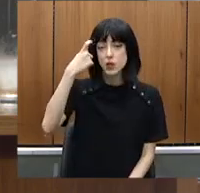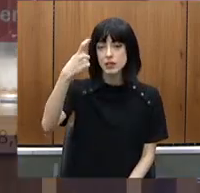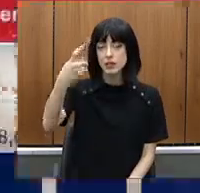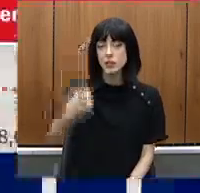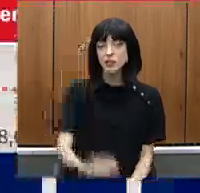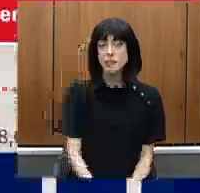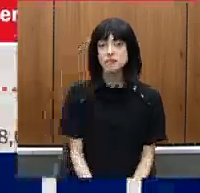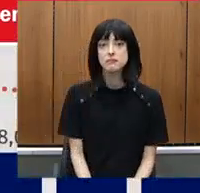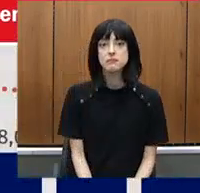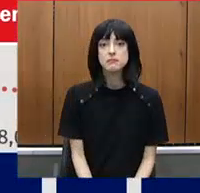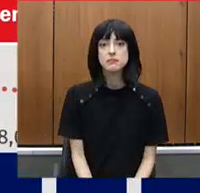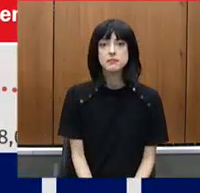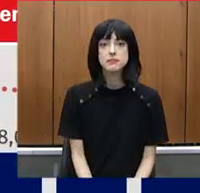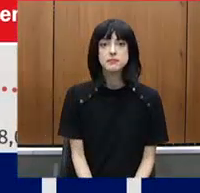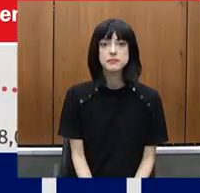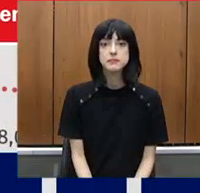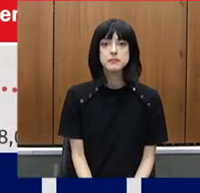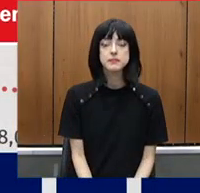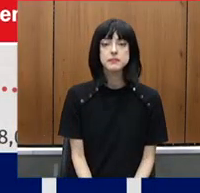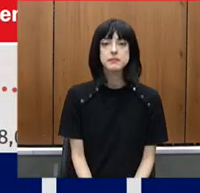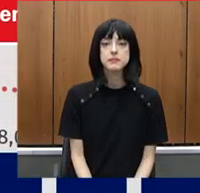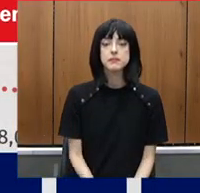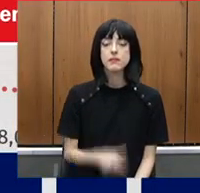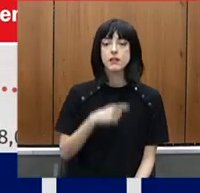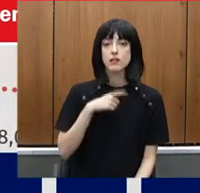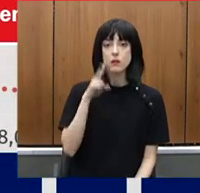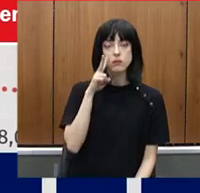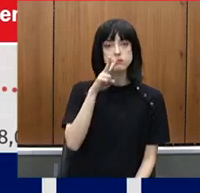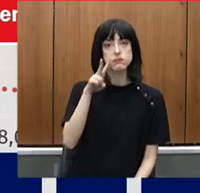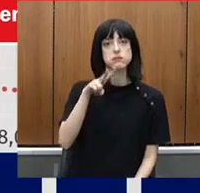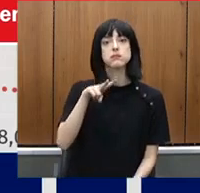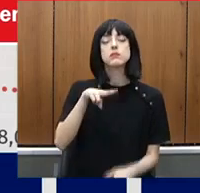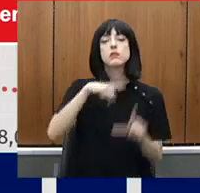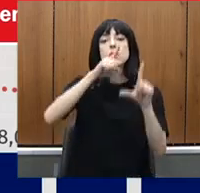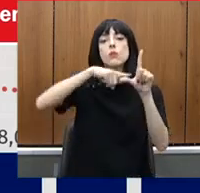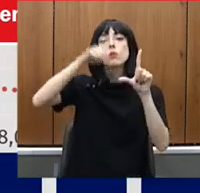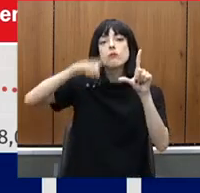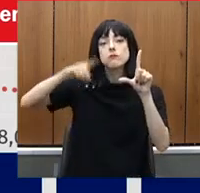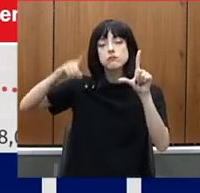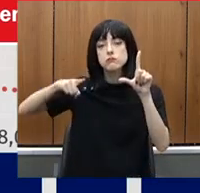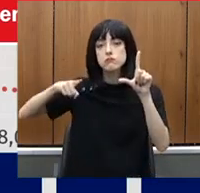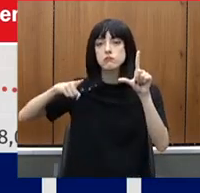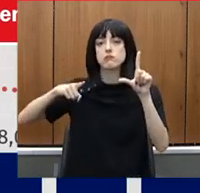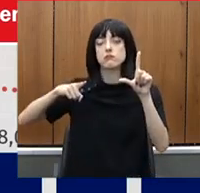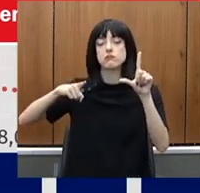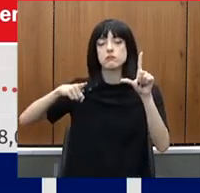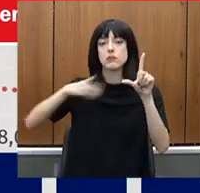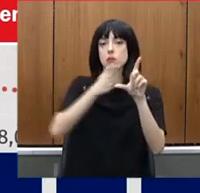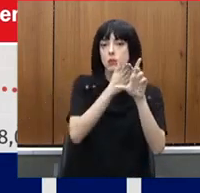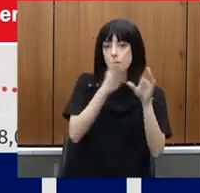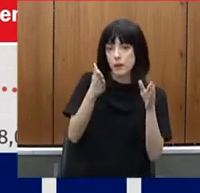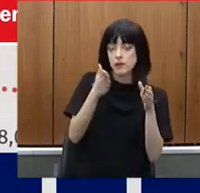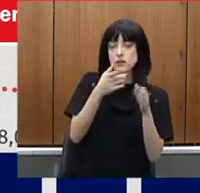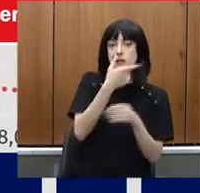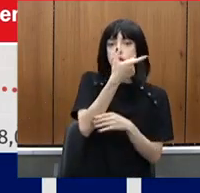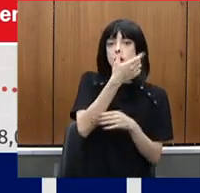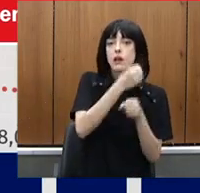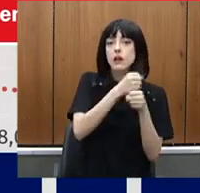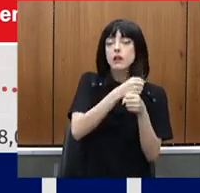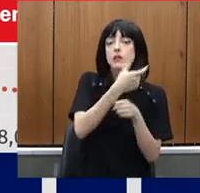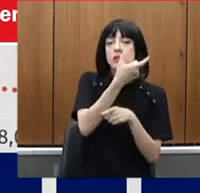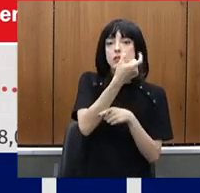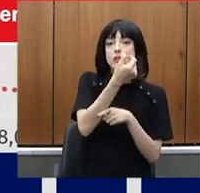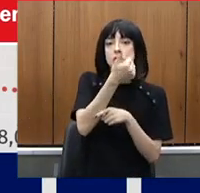né um primeiro ano 2010 e fechando agora 2022 Então se comparar né lá do de